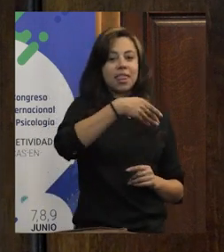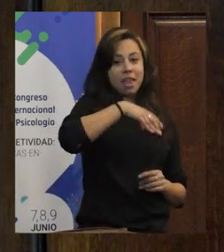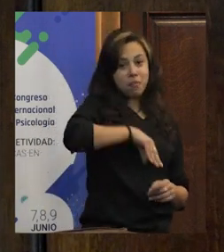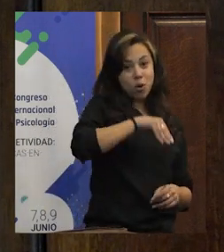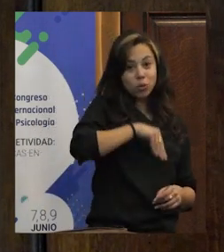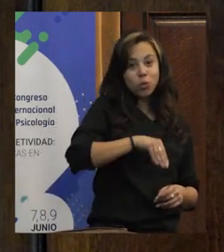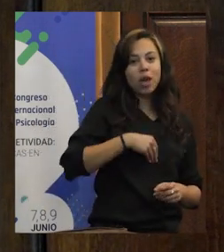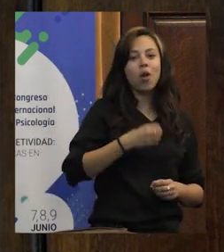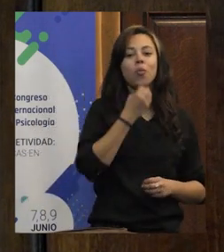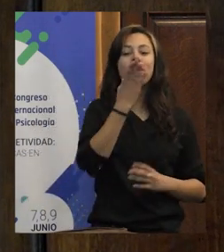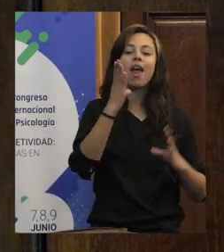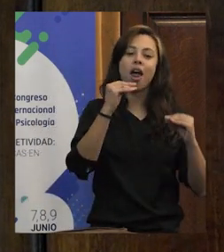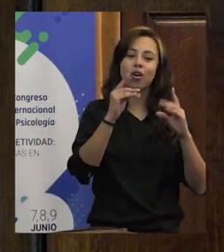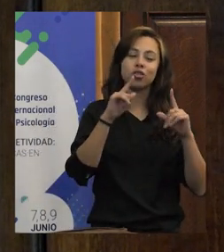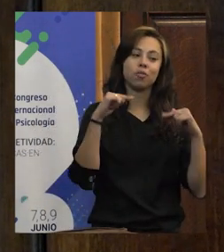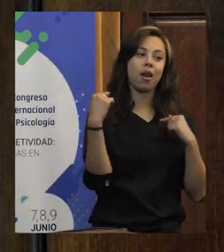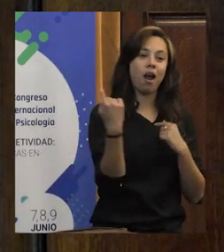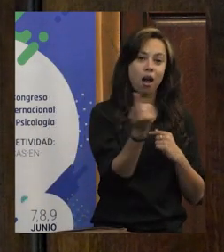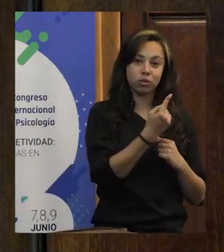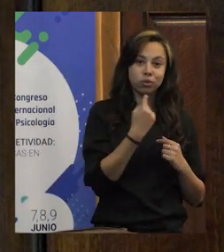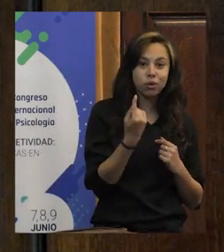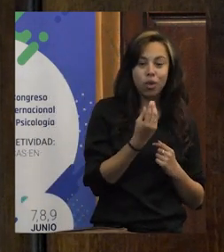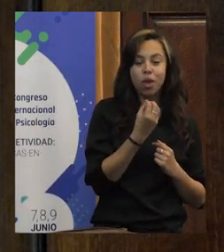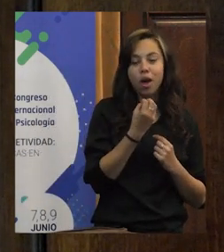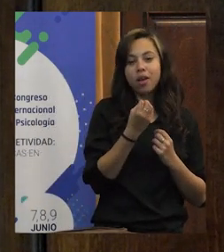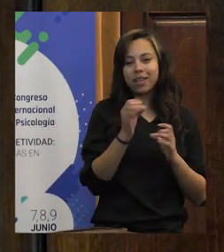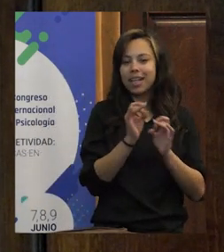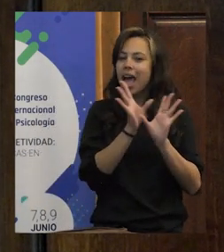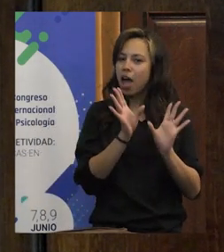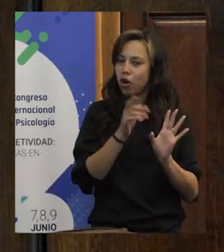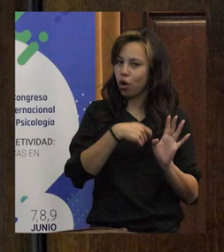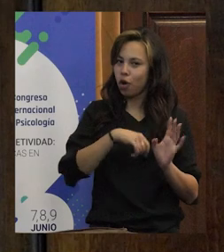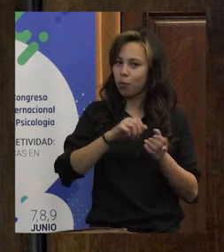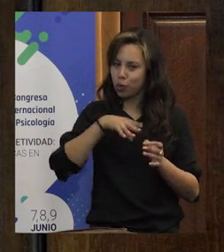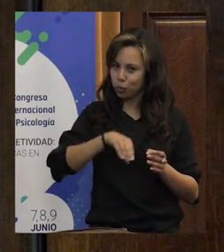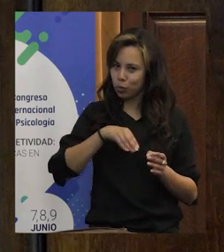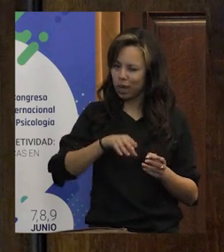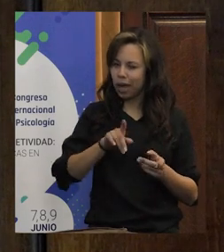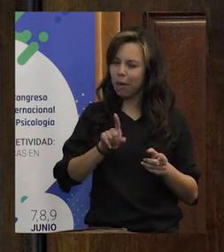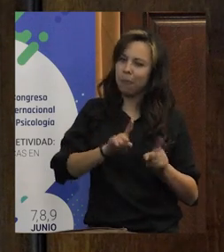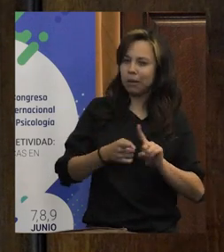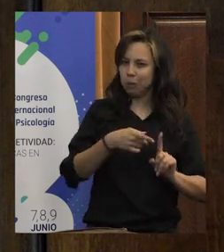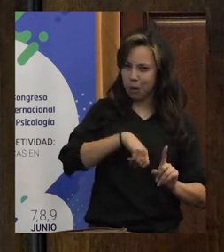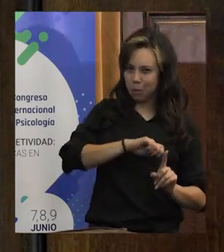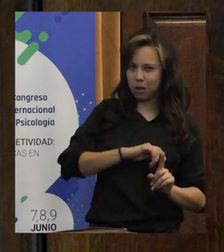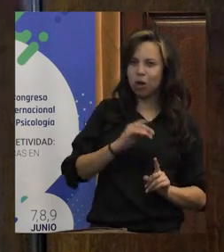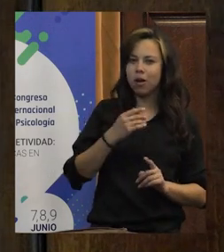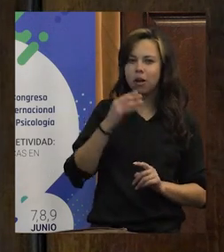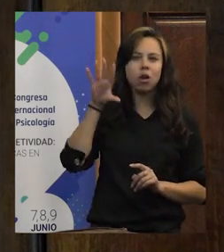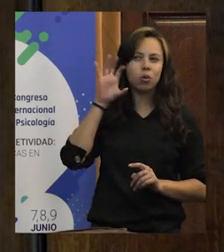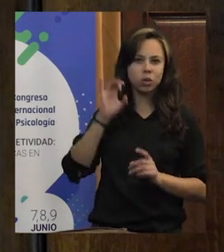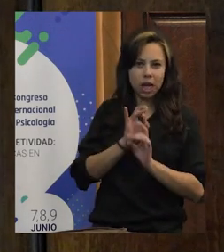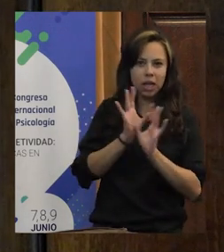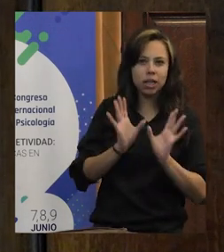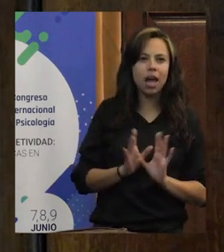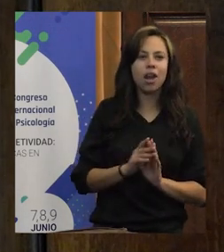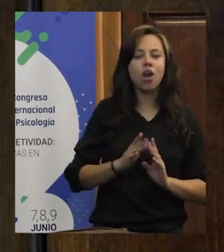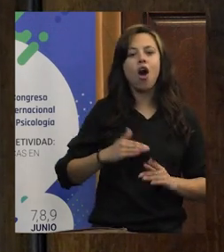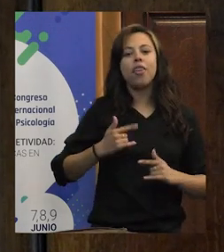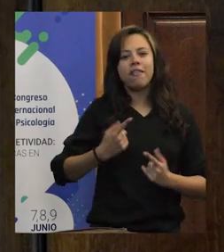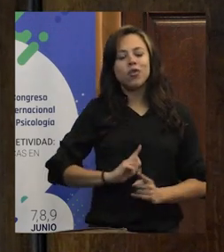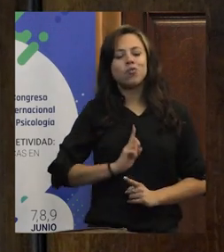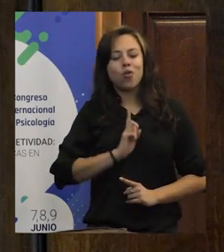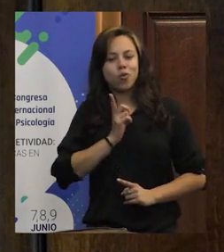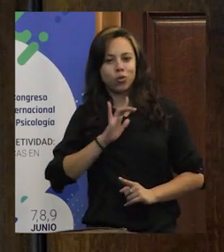para todos, boa noite para todas. É uma honra estar aqui com vocês.